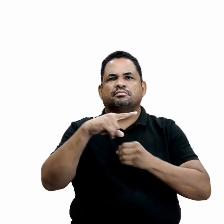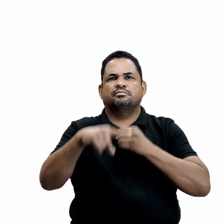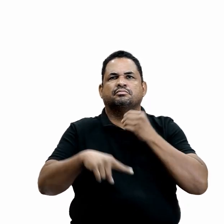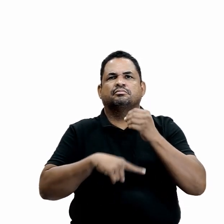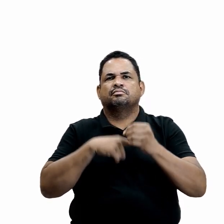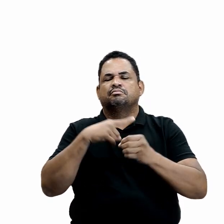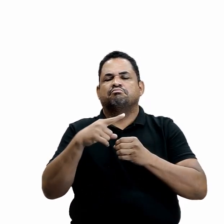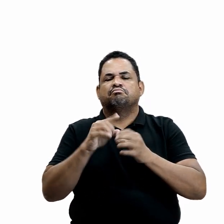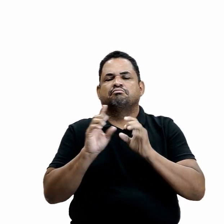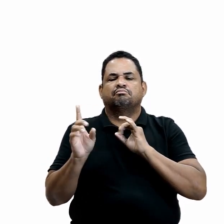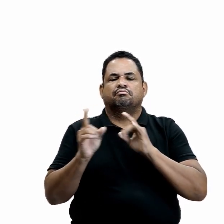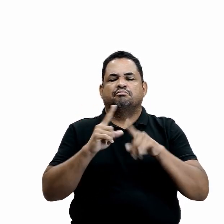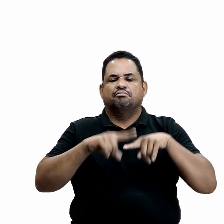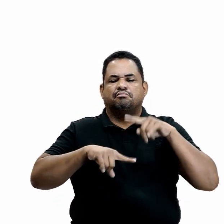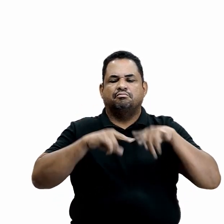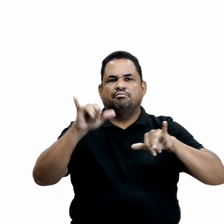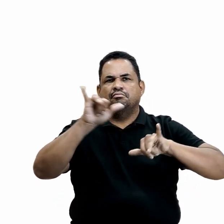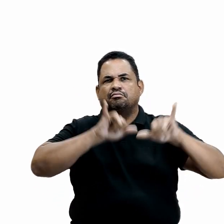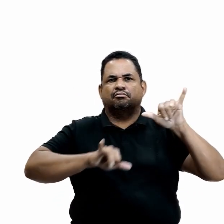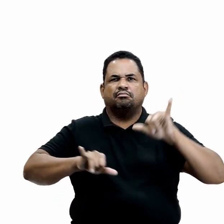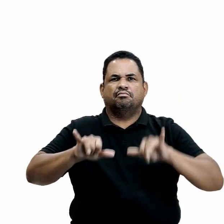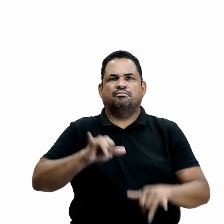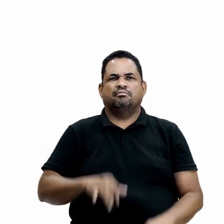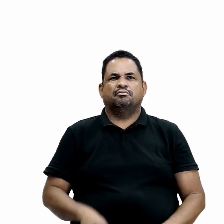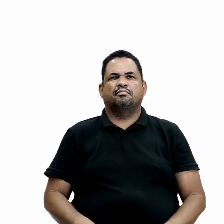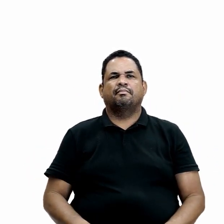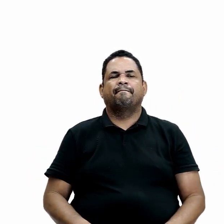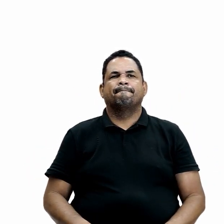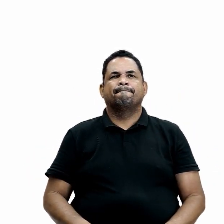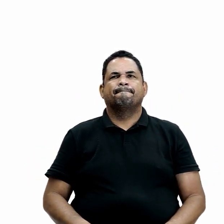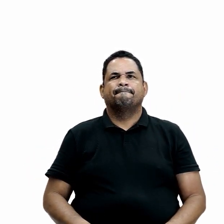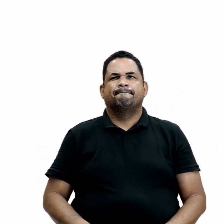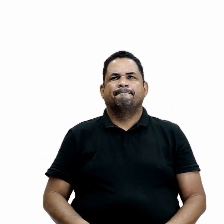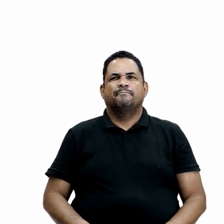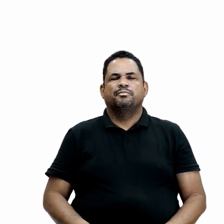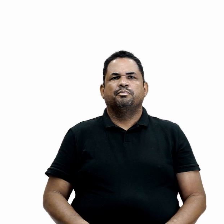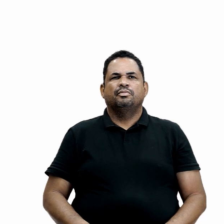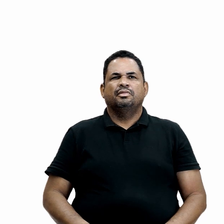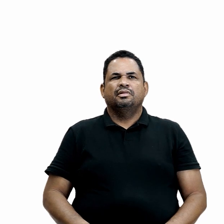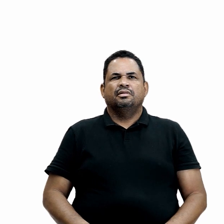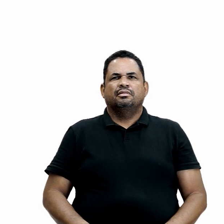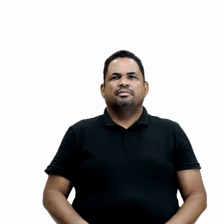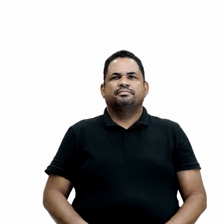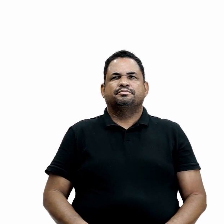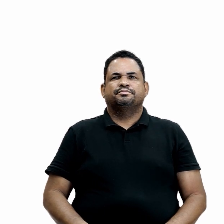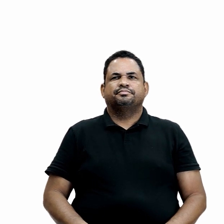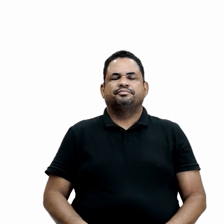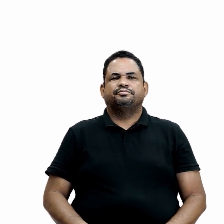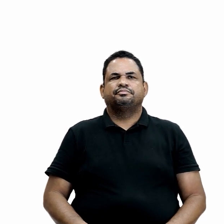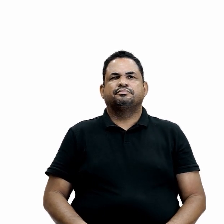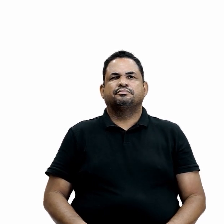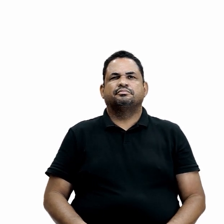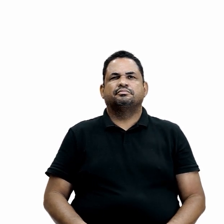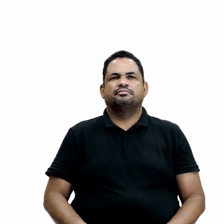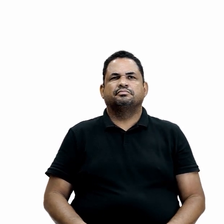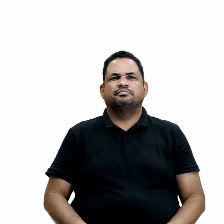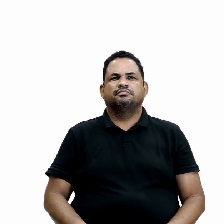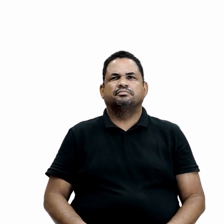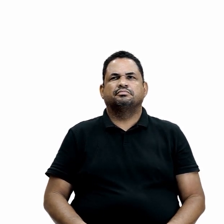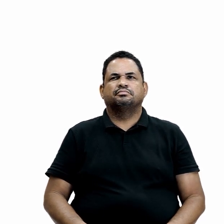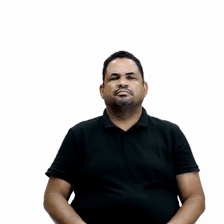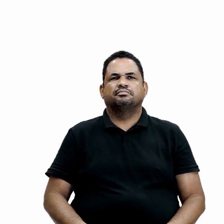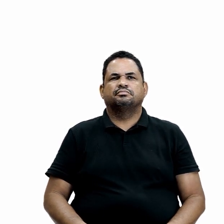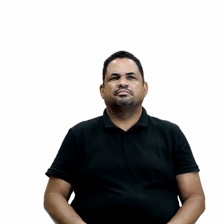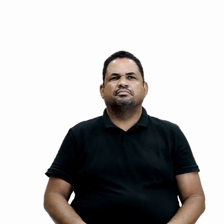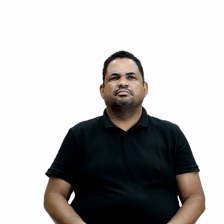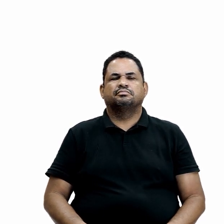átomo do elemento químico, logicamente. Então, o símbolo representa um átomo de elemento químico.